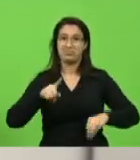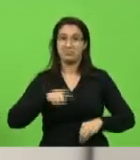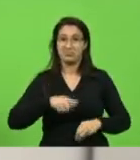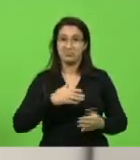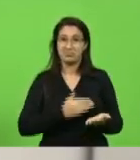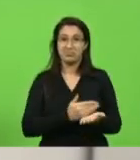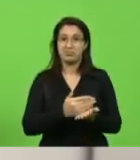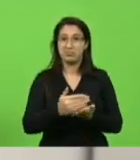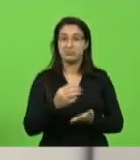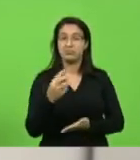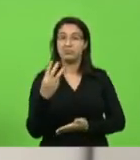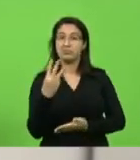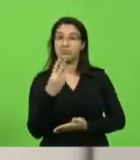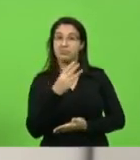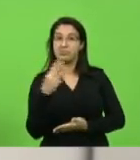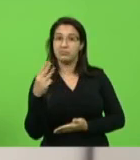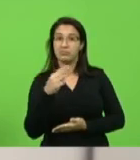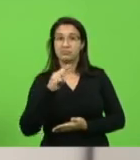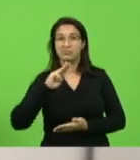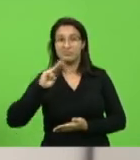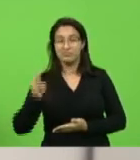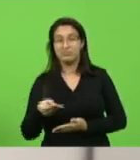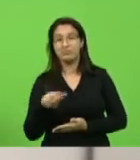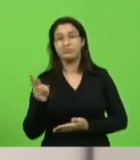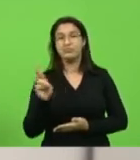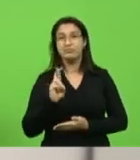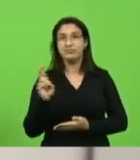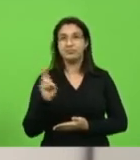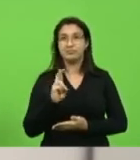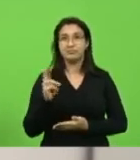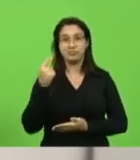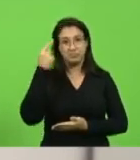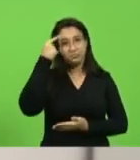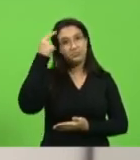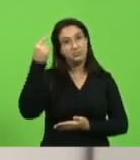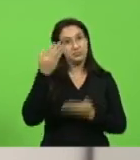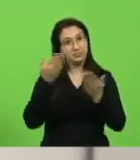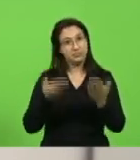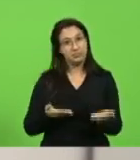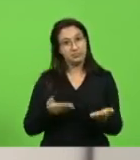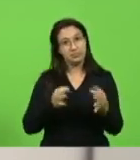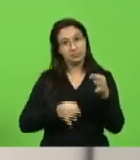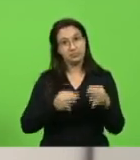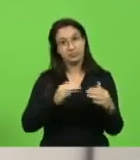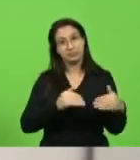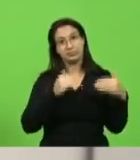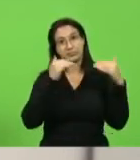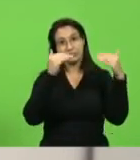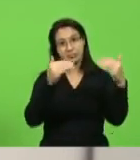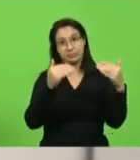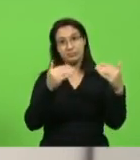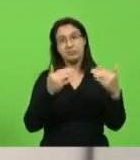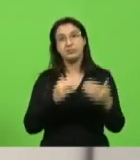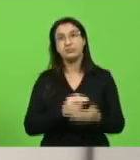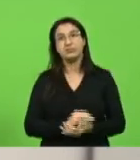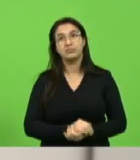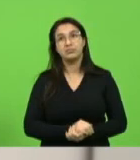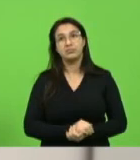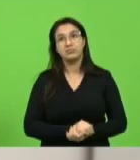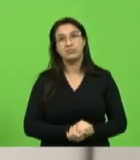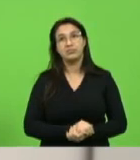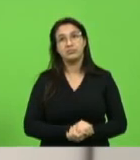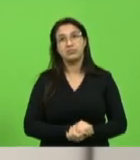de 33 milhões de reais, muito bem lembrado pelo desembargador Zanellato, que já não é mais isso, sendo